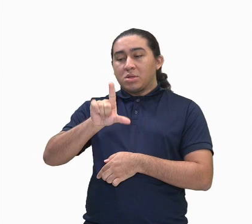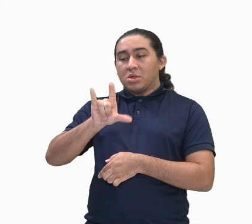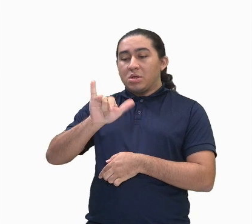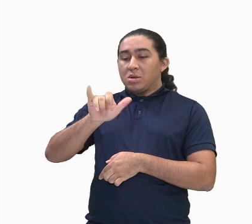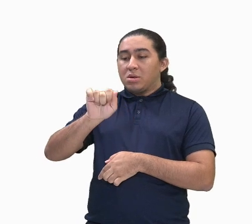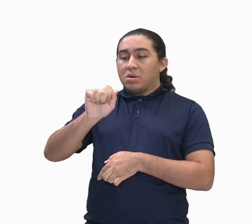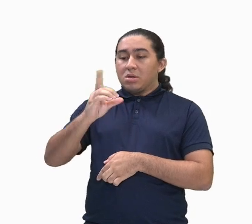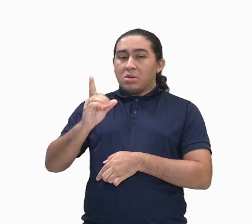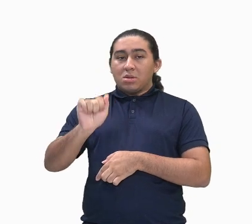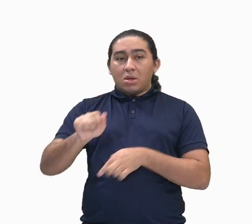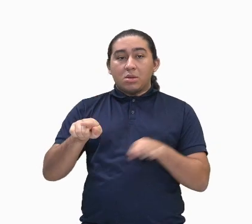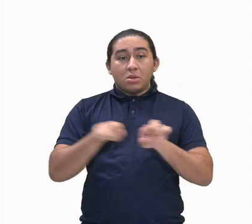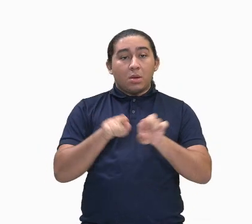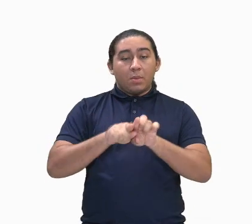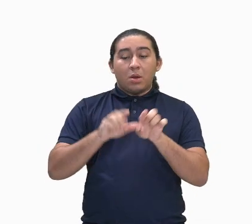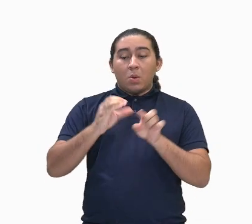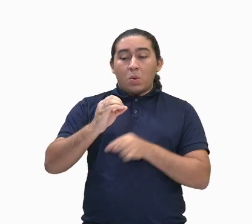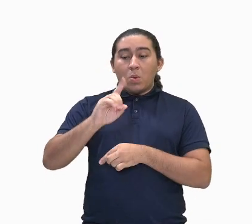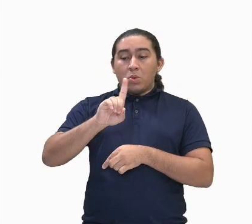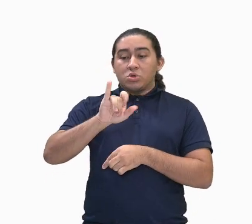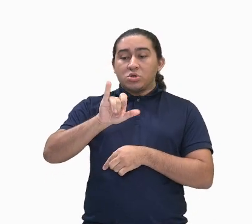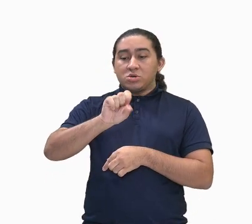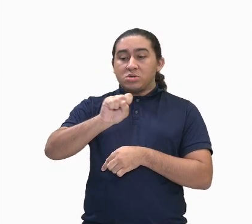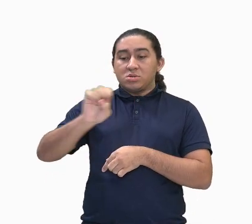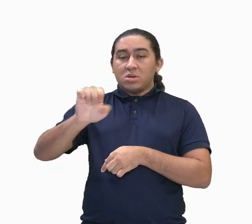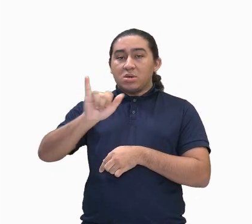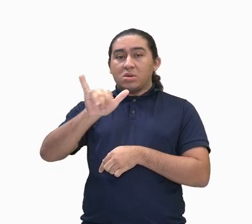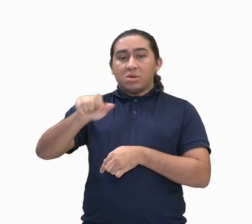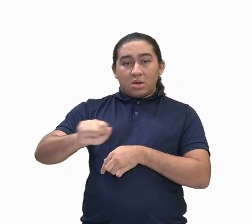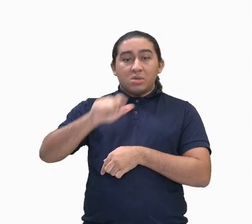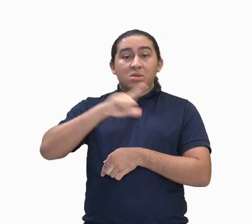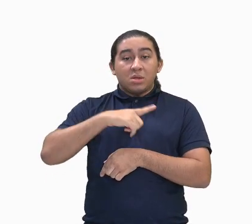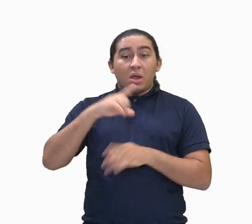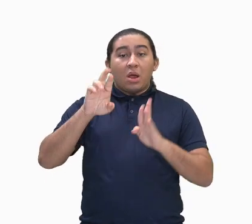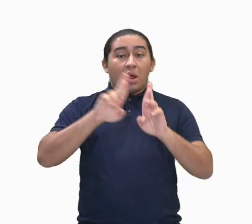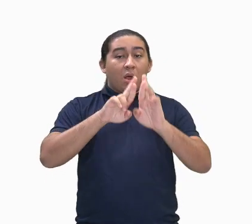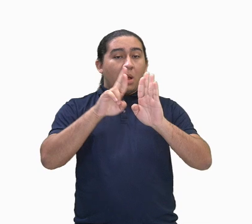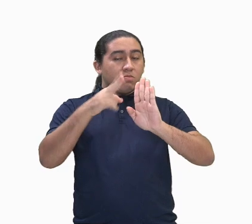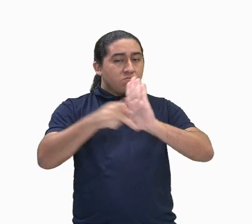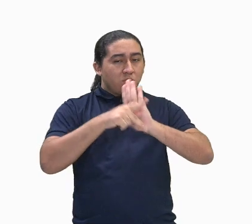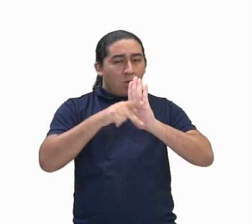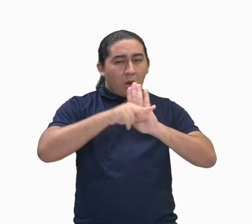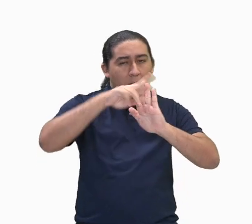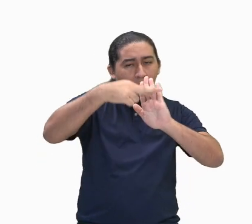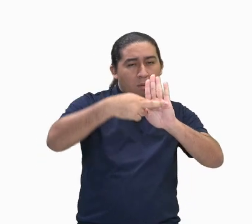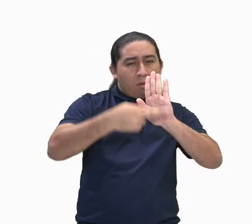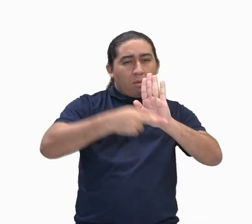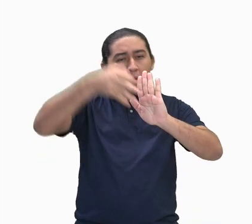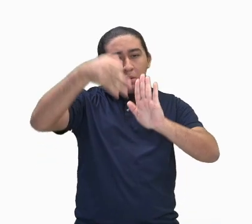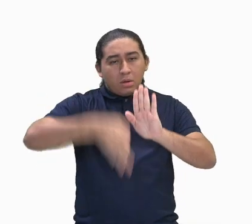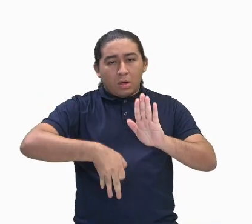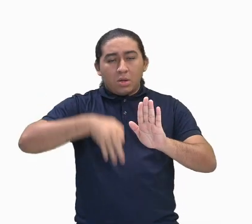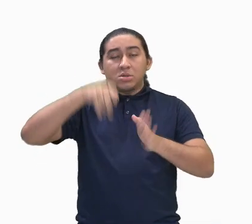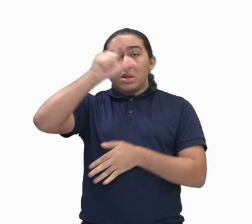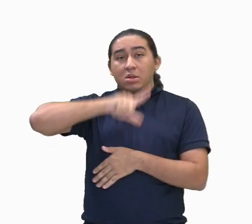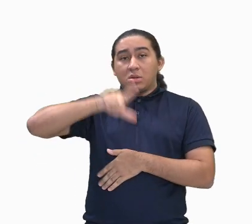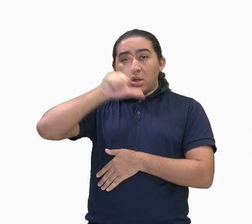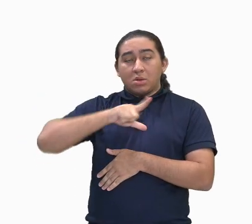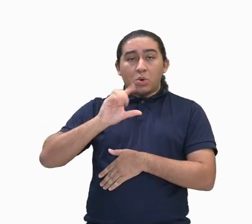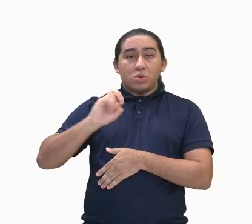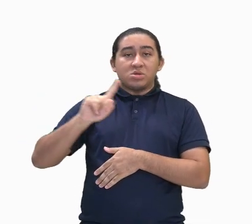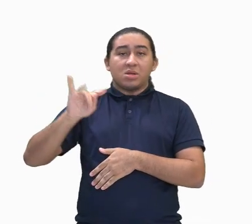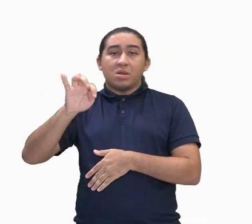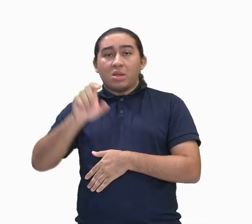Odisseia, estabeleceu padrões narrativos e temáticos que ecoam na literatura ocidental, que no